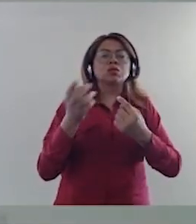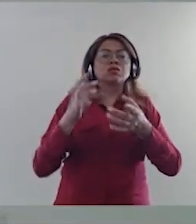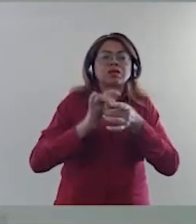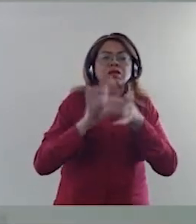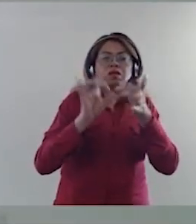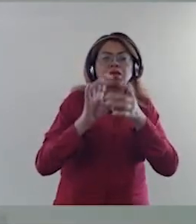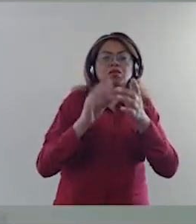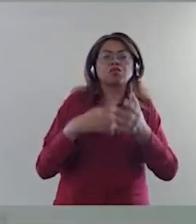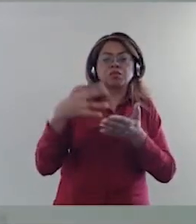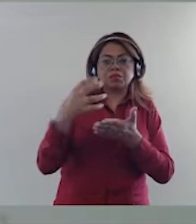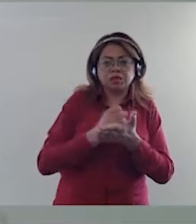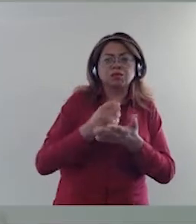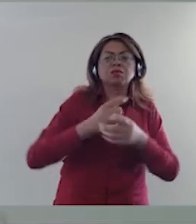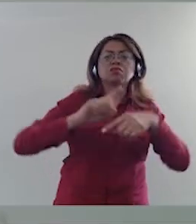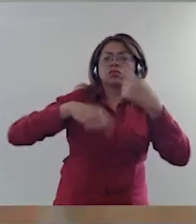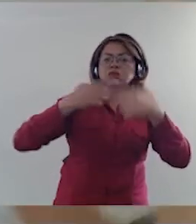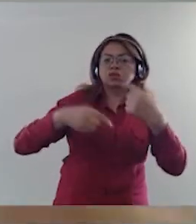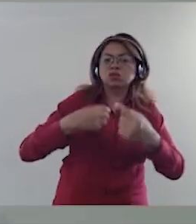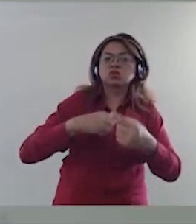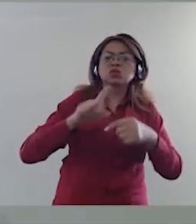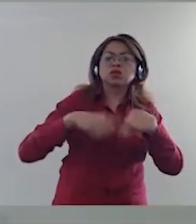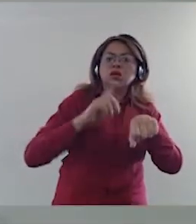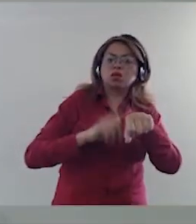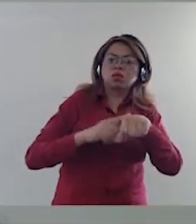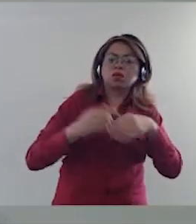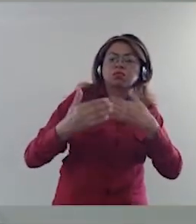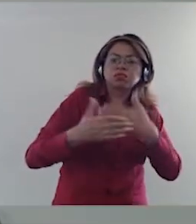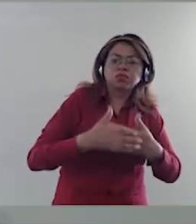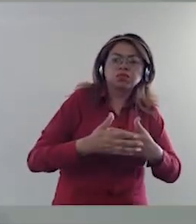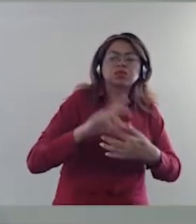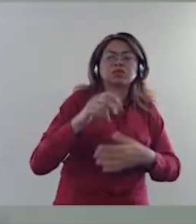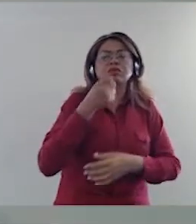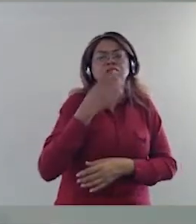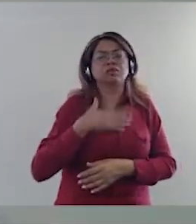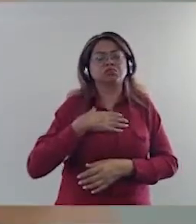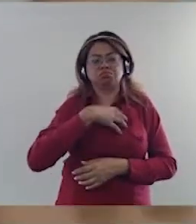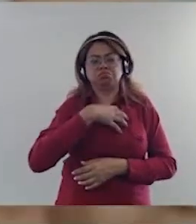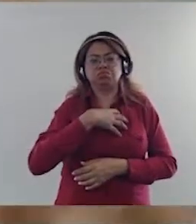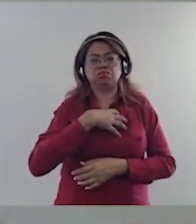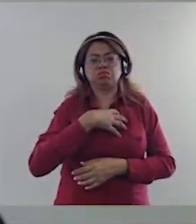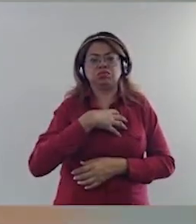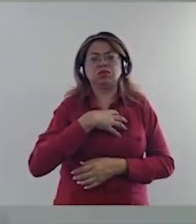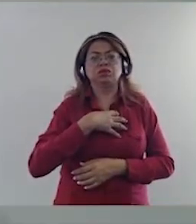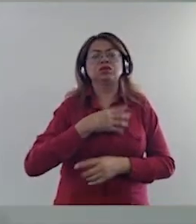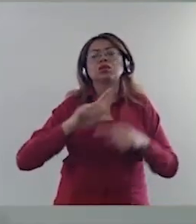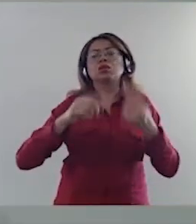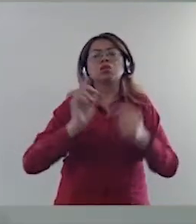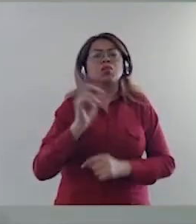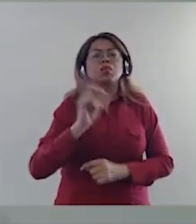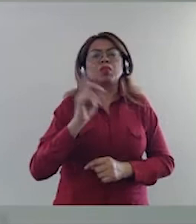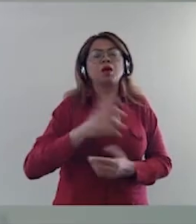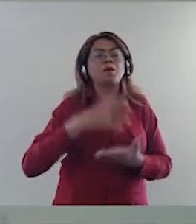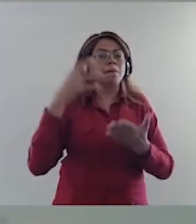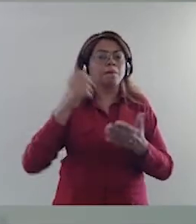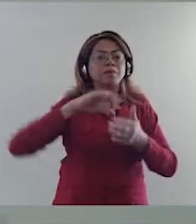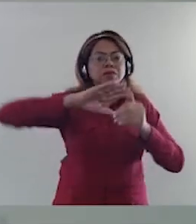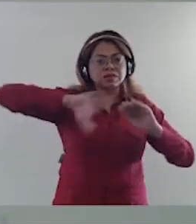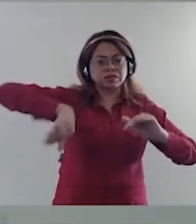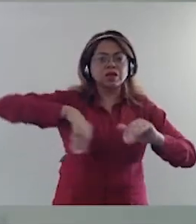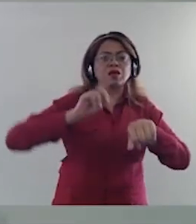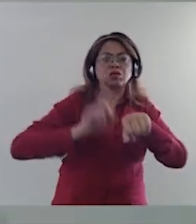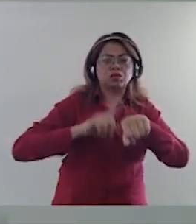que suspende-se os prazos de aquisição para uso capião. A meu sentir, não se suspendem os